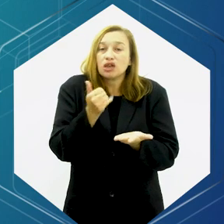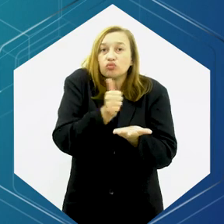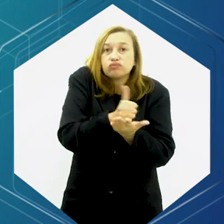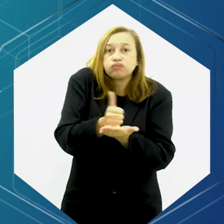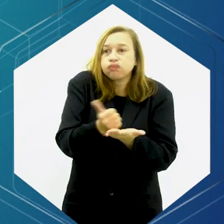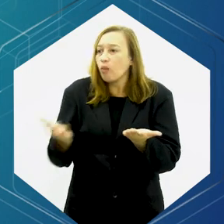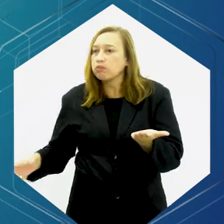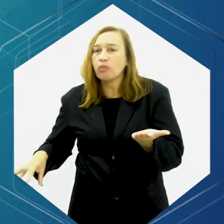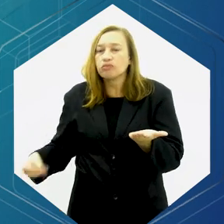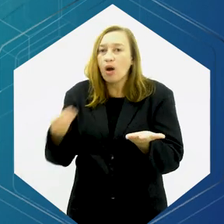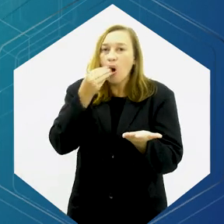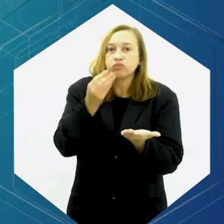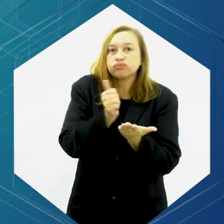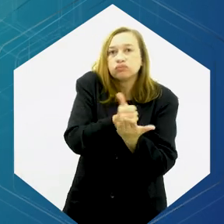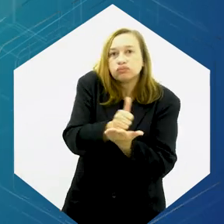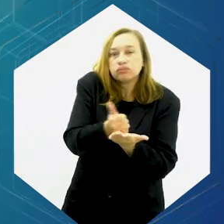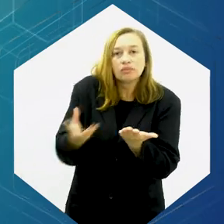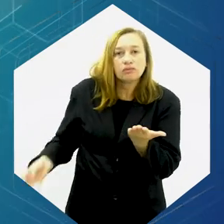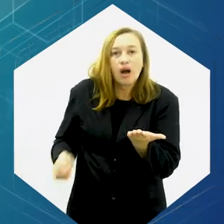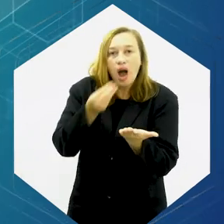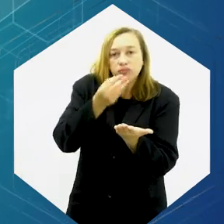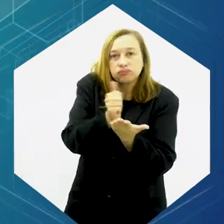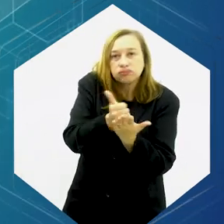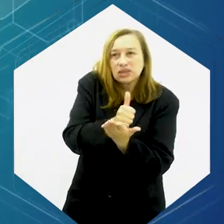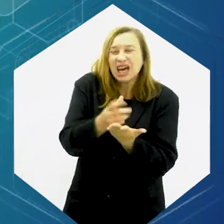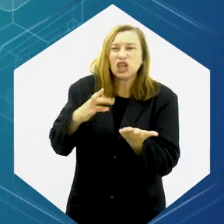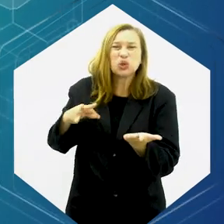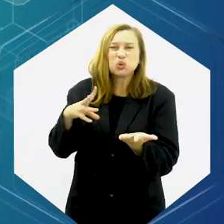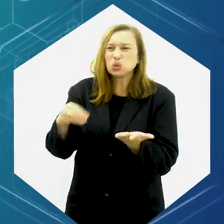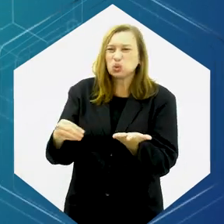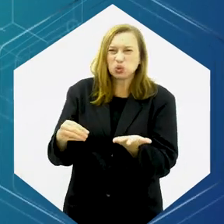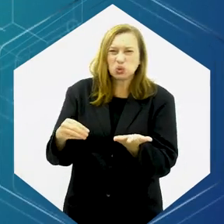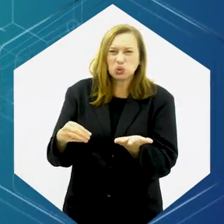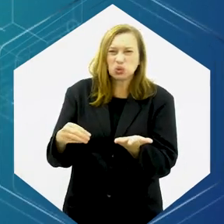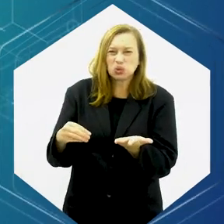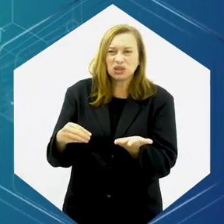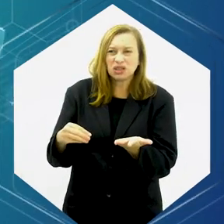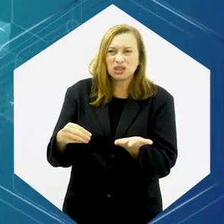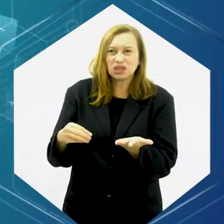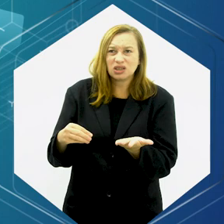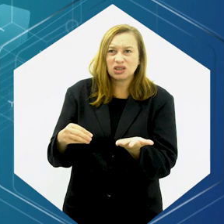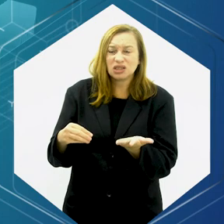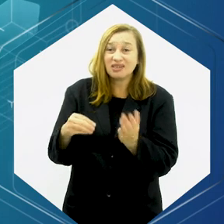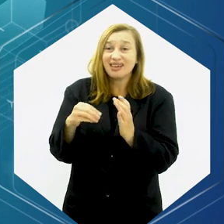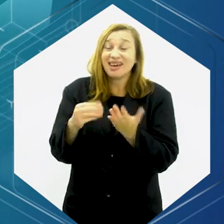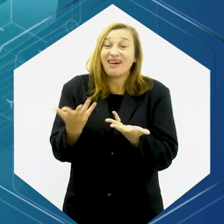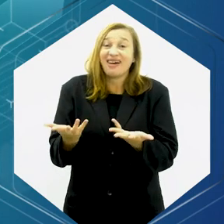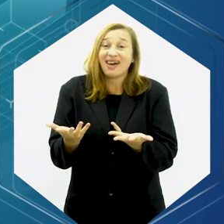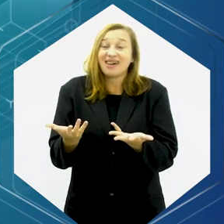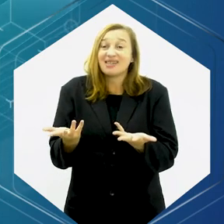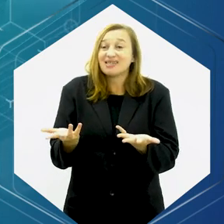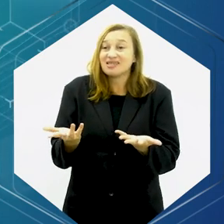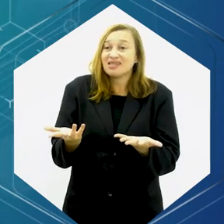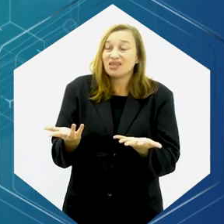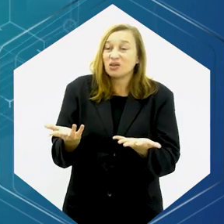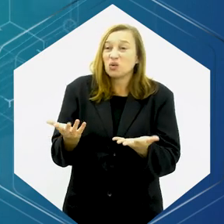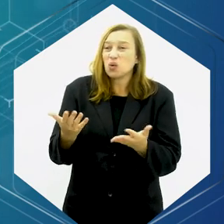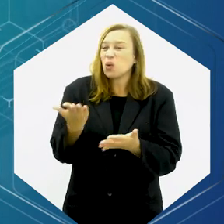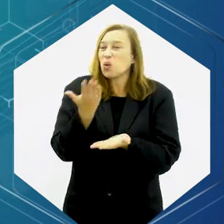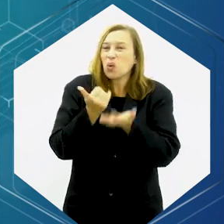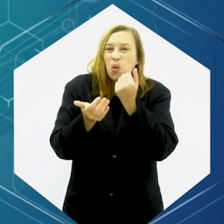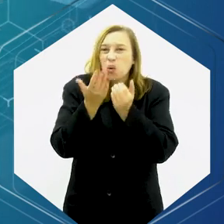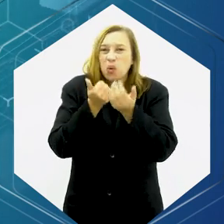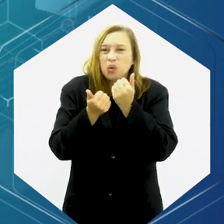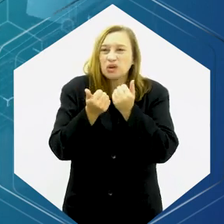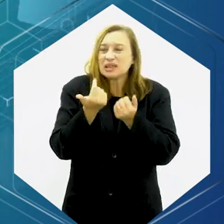fazendo as suas refeições também em frente à telas e tudo isso né esse descompasso desse alto consumo energético com